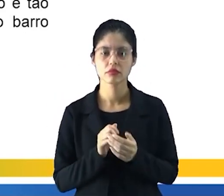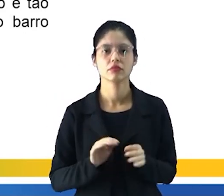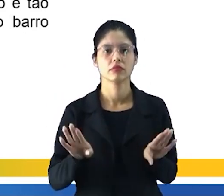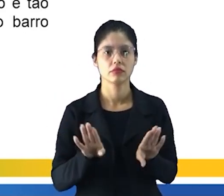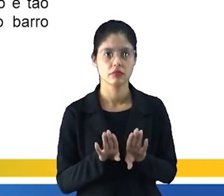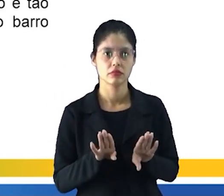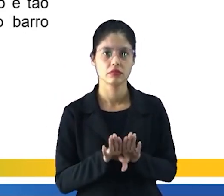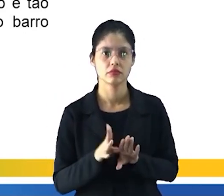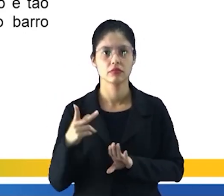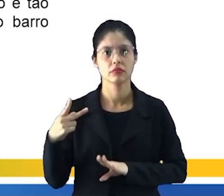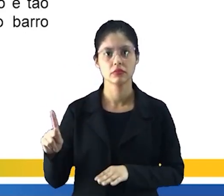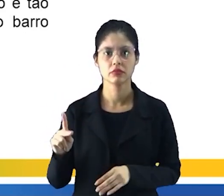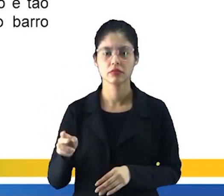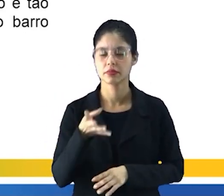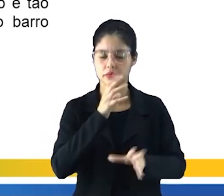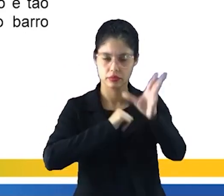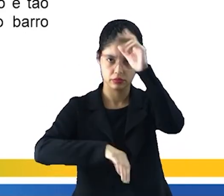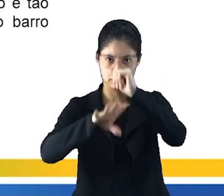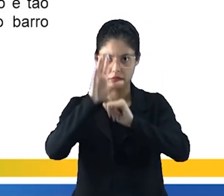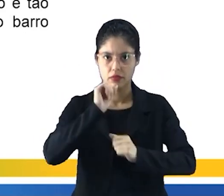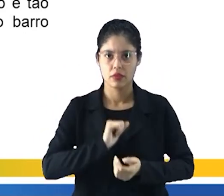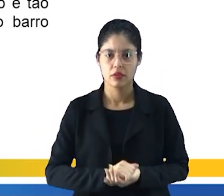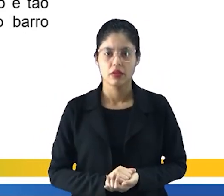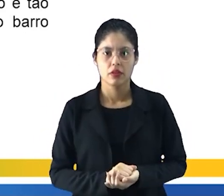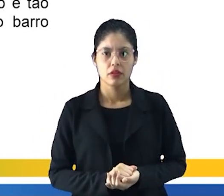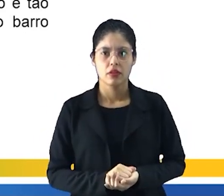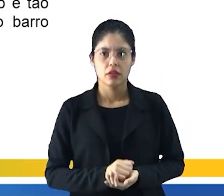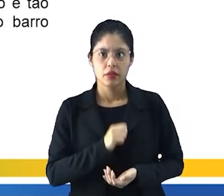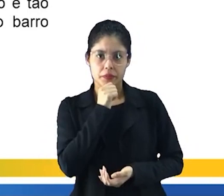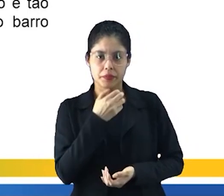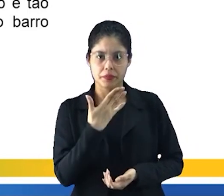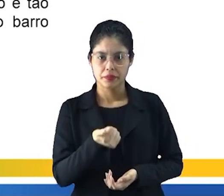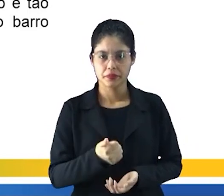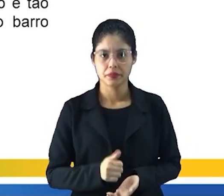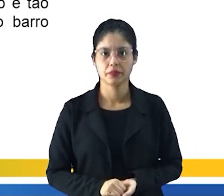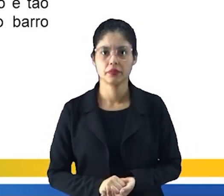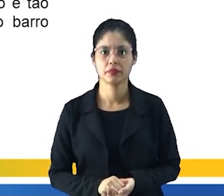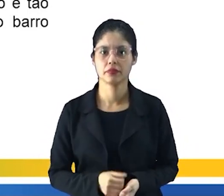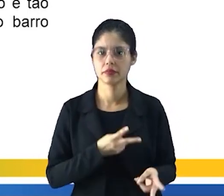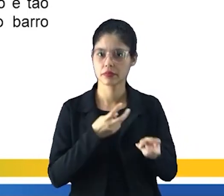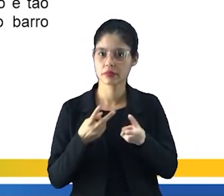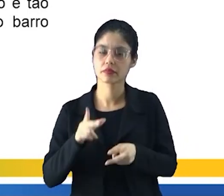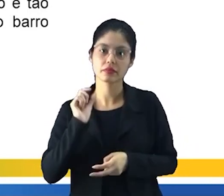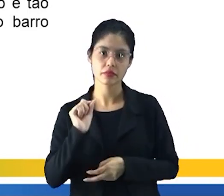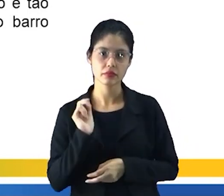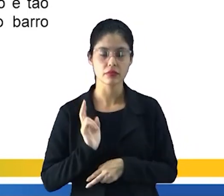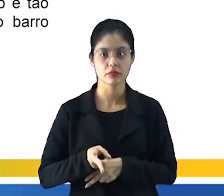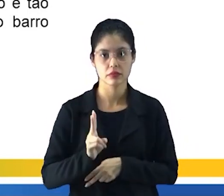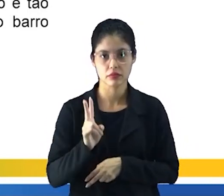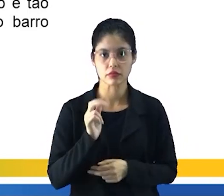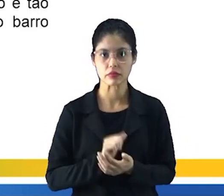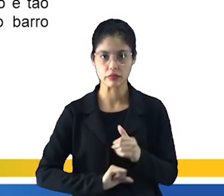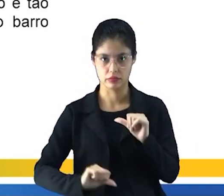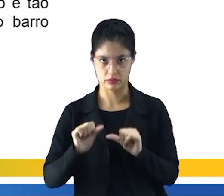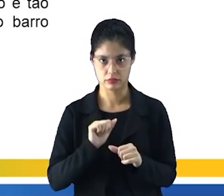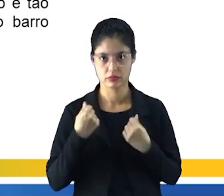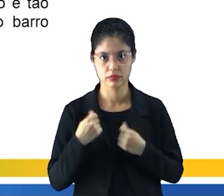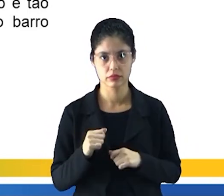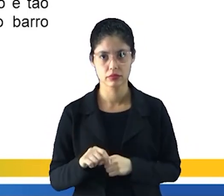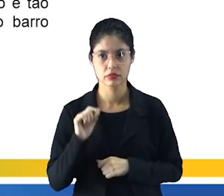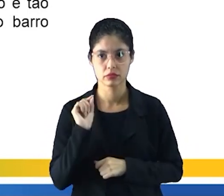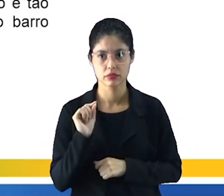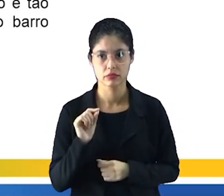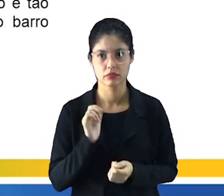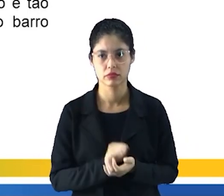e também do seu conhecimento, da sua aprendizagem, tá bom? Então percebe-se que a continuação das mudanças pressupõe